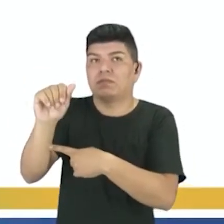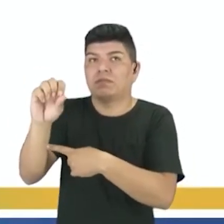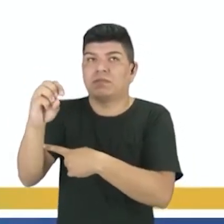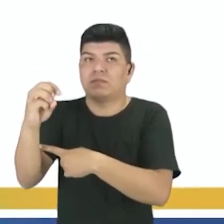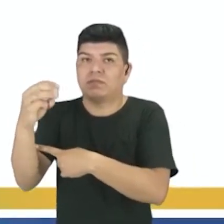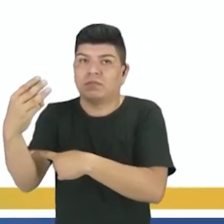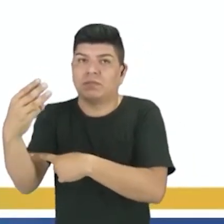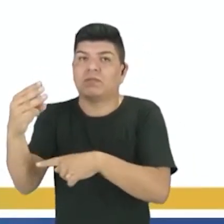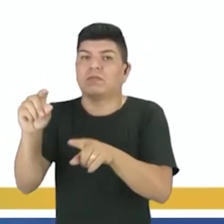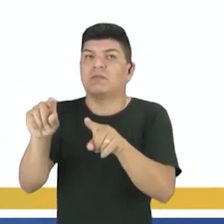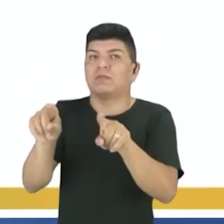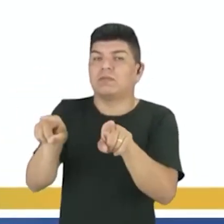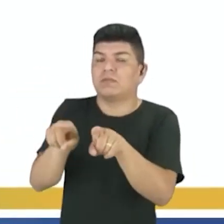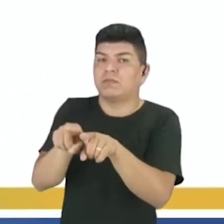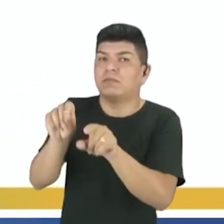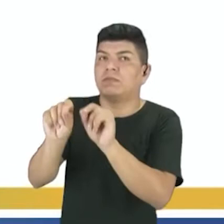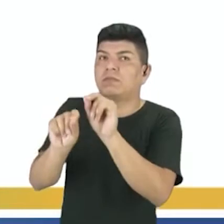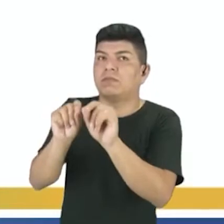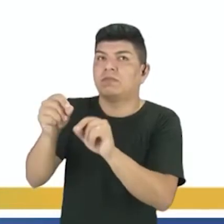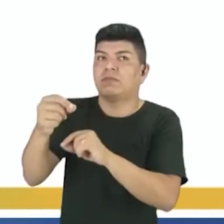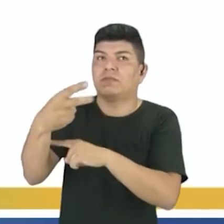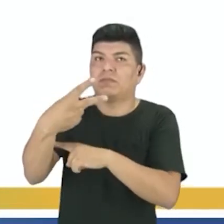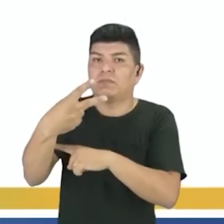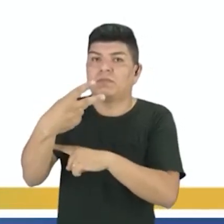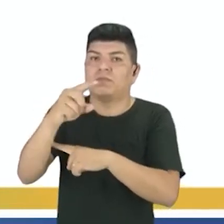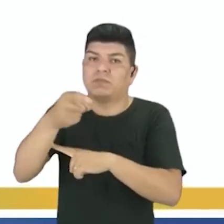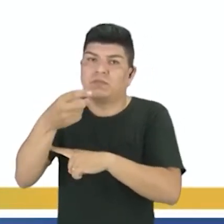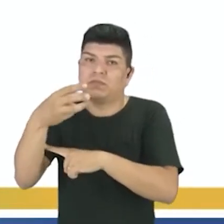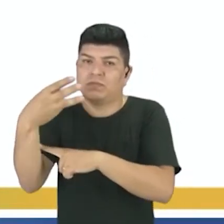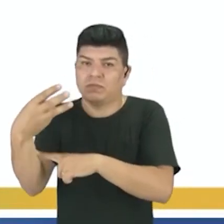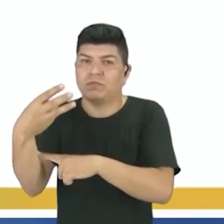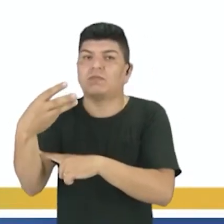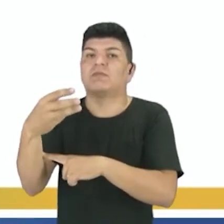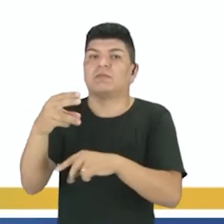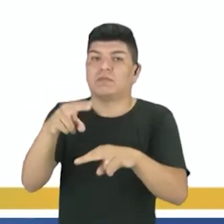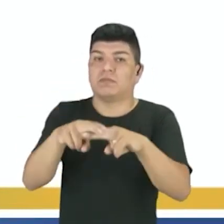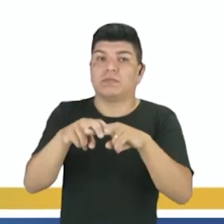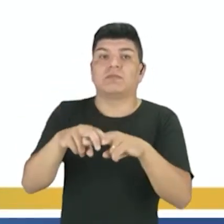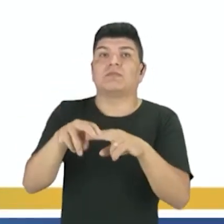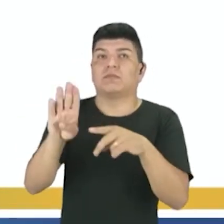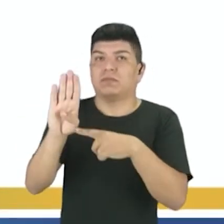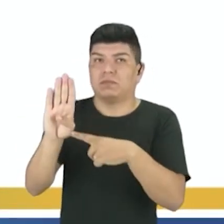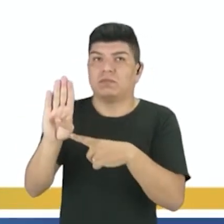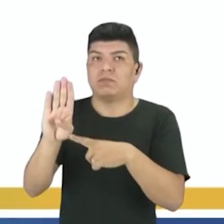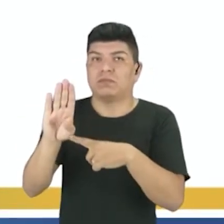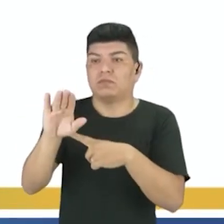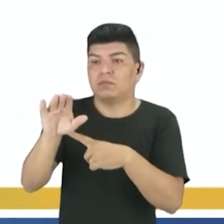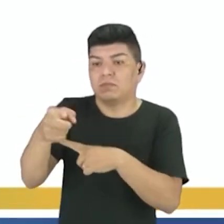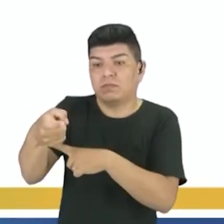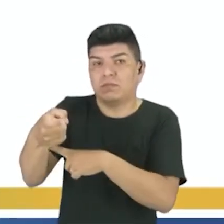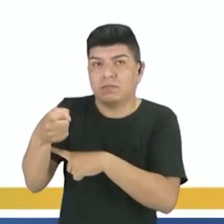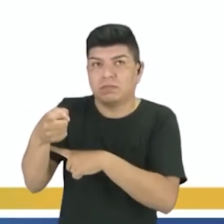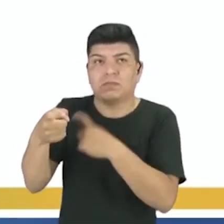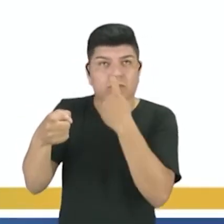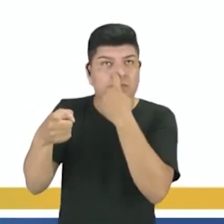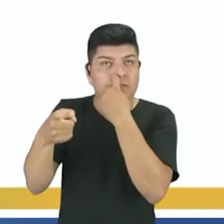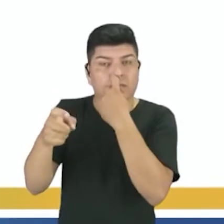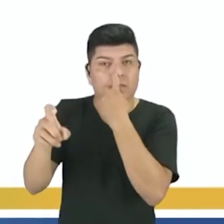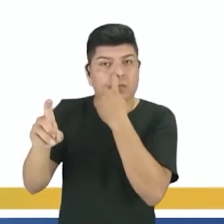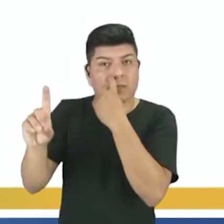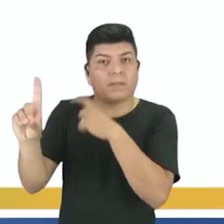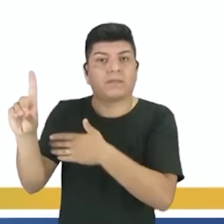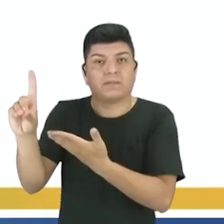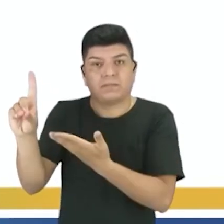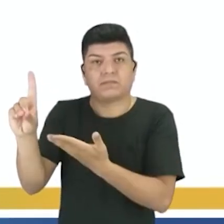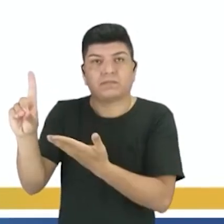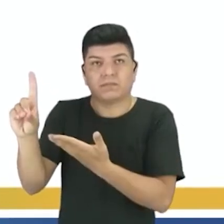que as coordenadas do ponto B é 2 e 3. Note que a projeção de B no eixo x se dá à direita do eixo